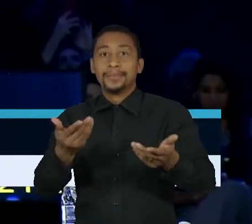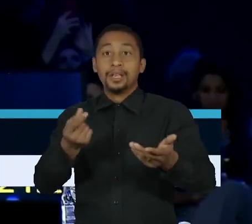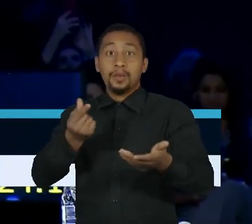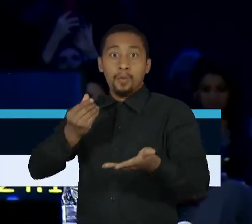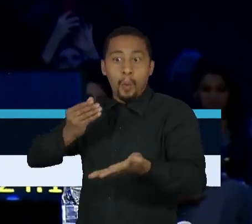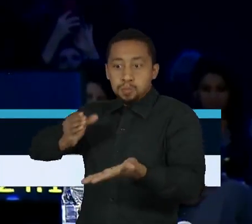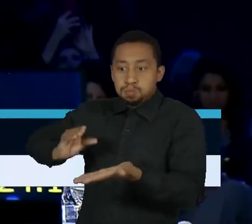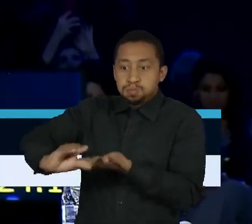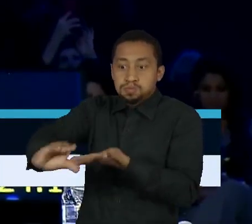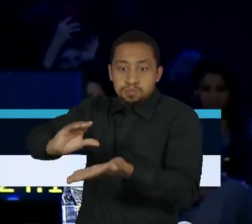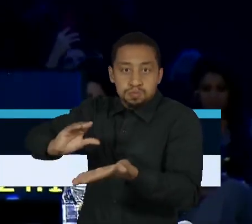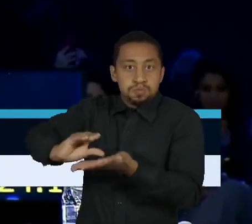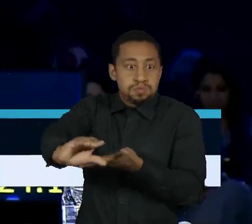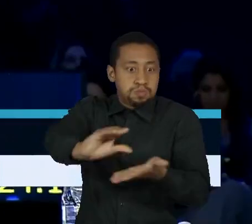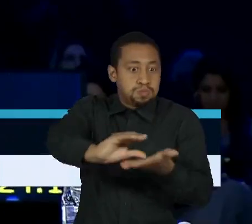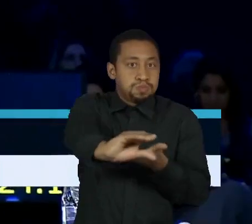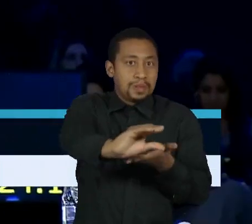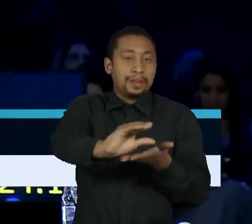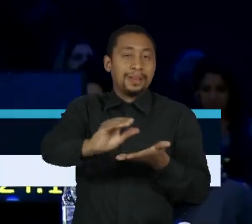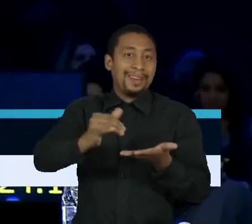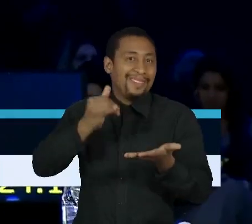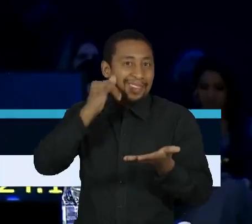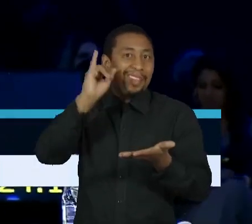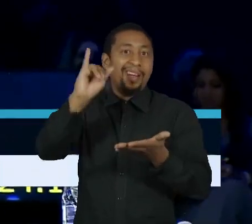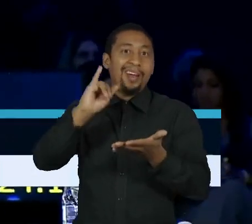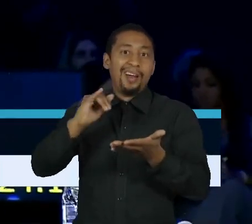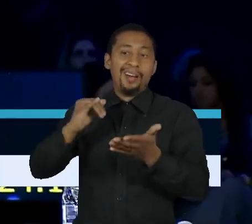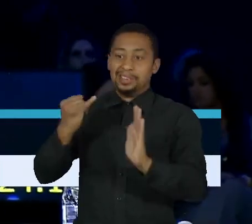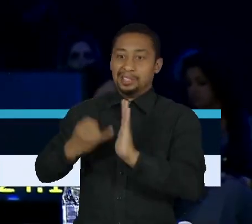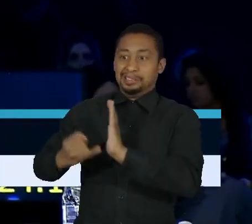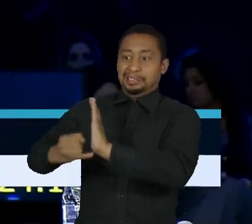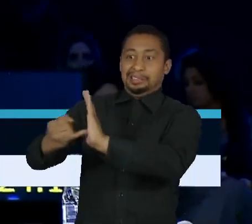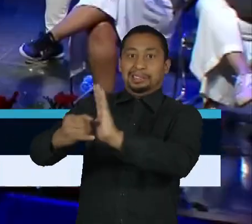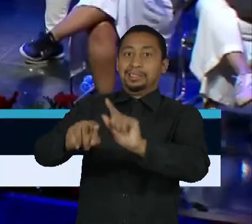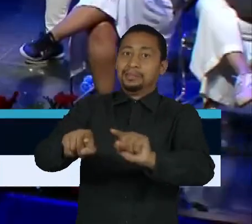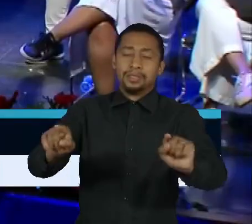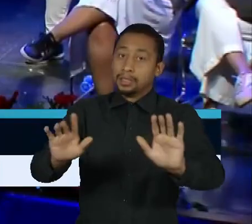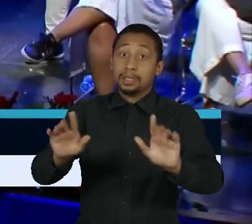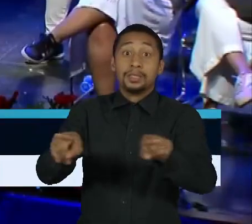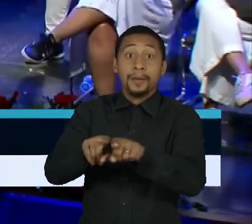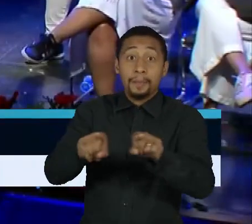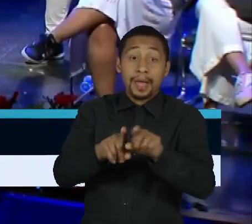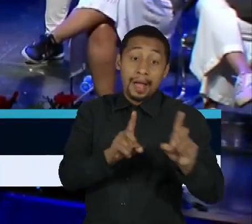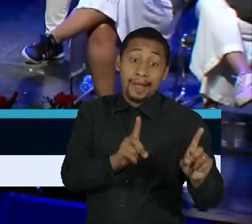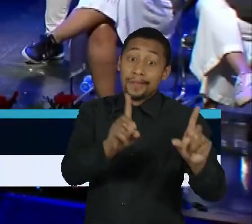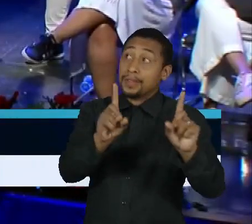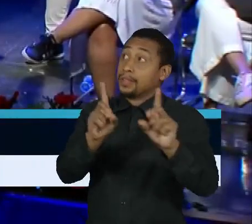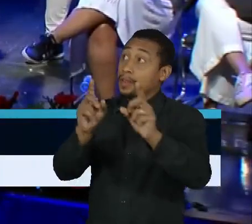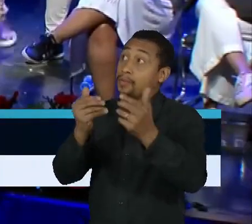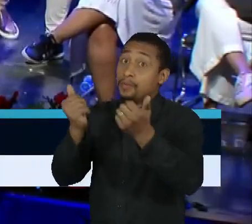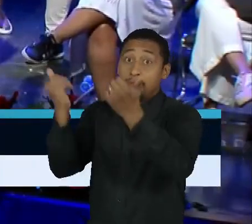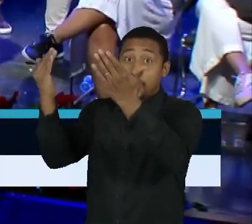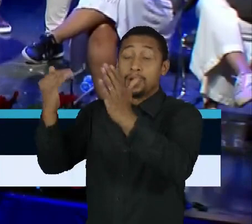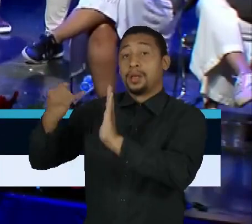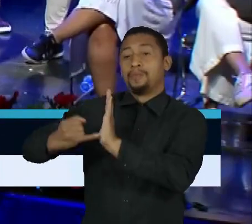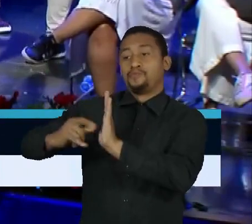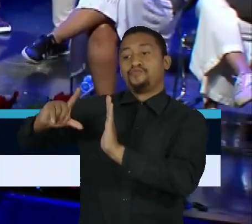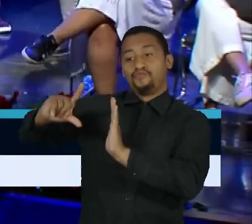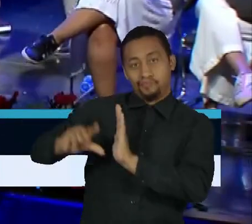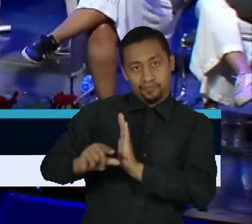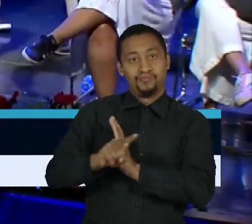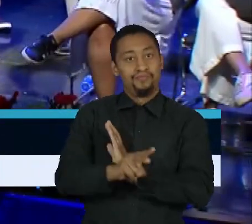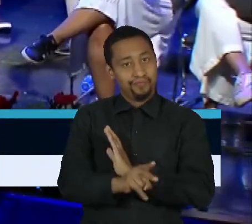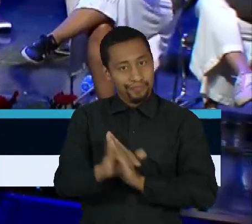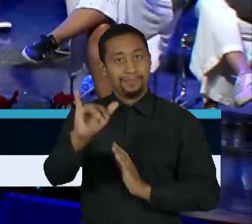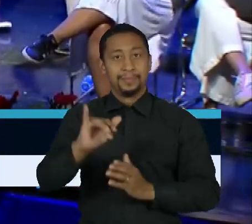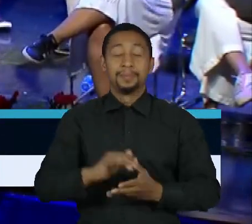investimento e desonerar completamente exportação. Já no Rio de Janeiro, a ministra do Planejamento, Simone